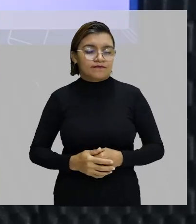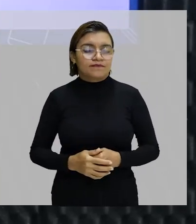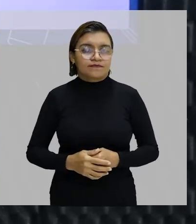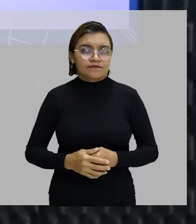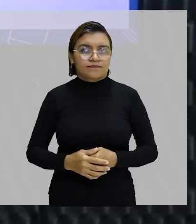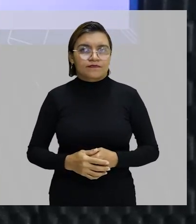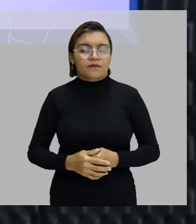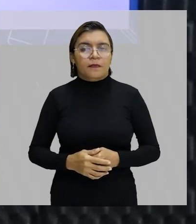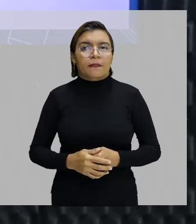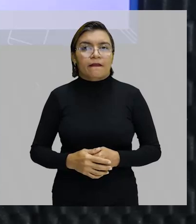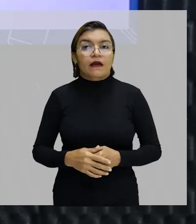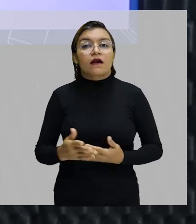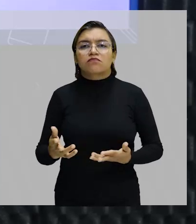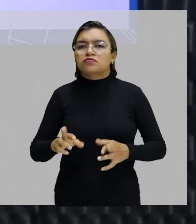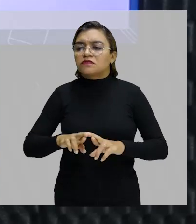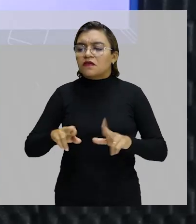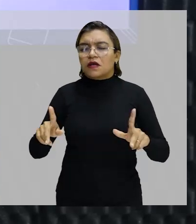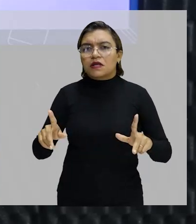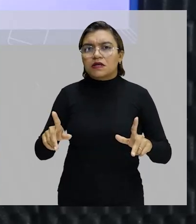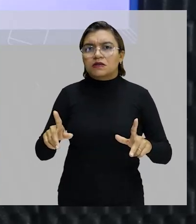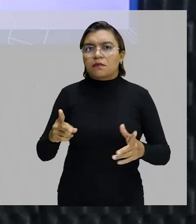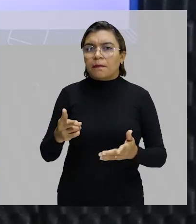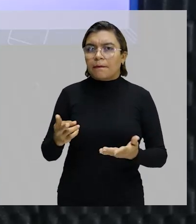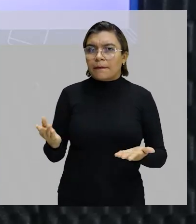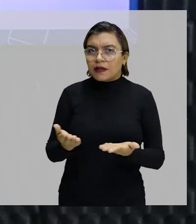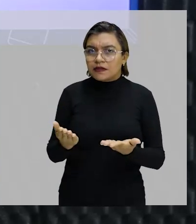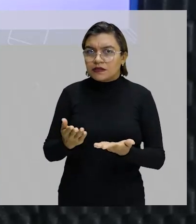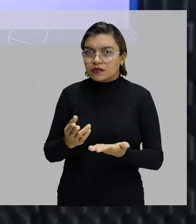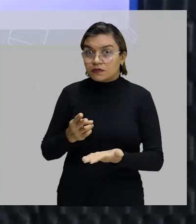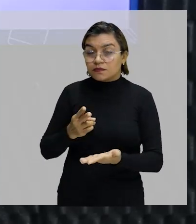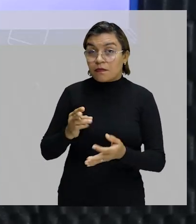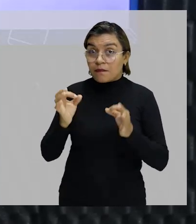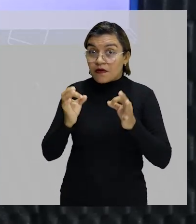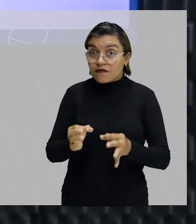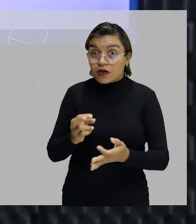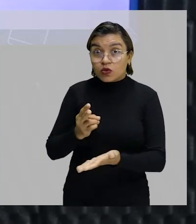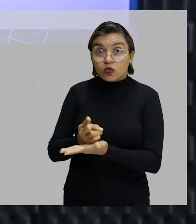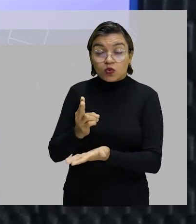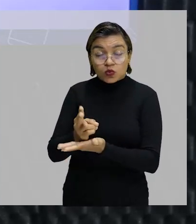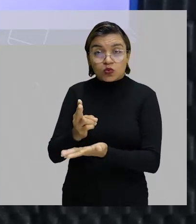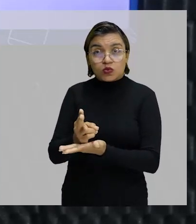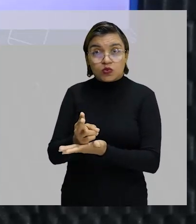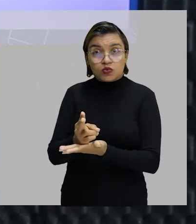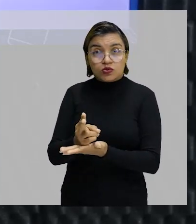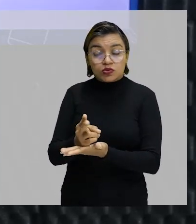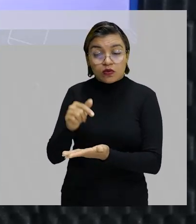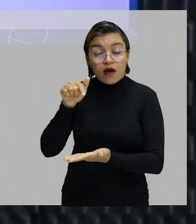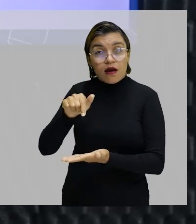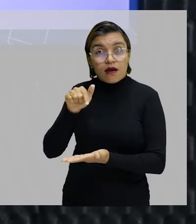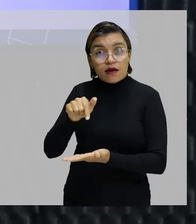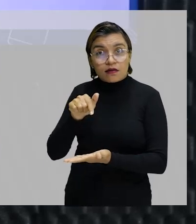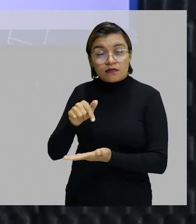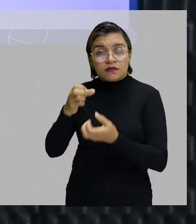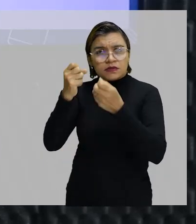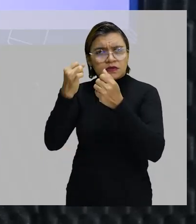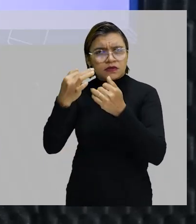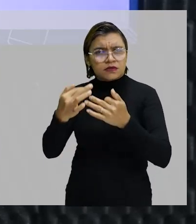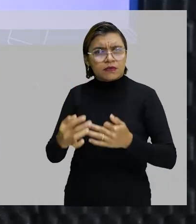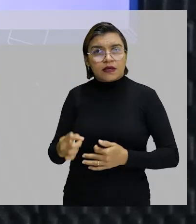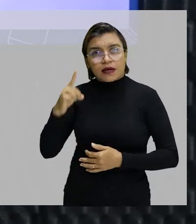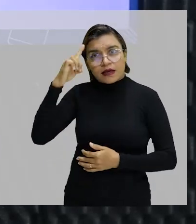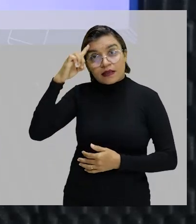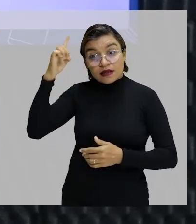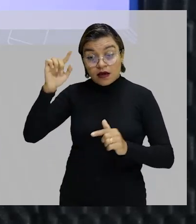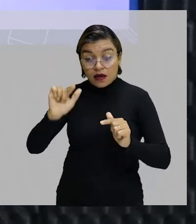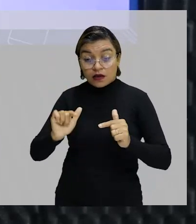presente perfeito contínuo. Qual é a diferença entre os dois? Presente perfeito contínuo, pessoal, ele sempre vai tratar dessa ideia de